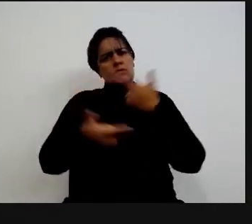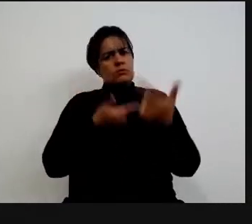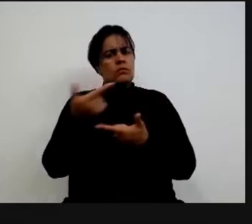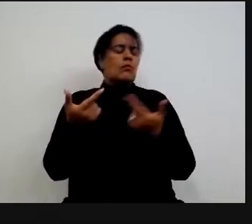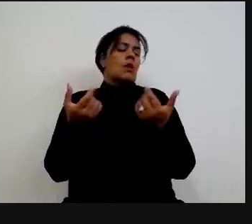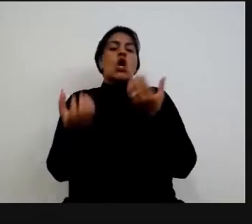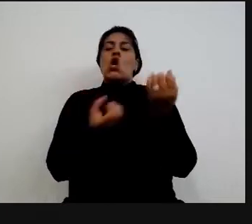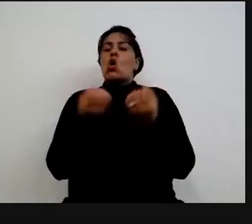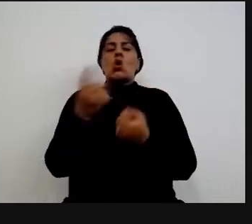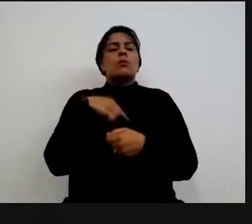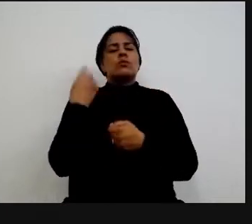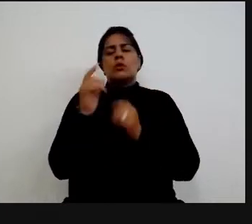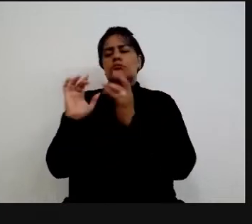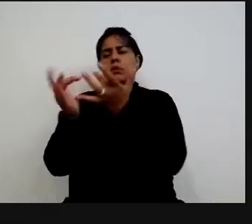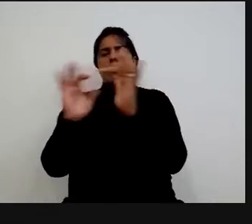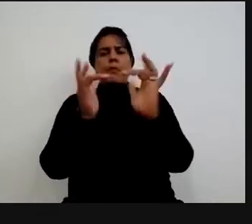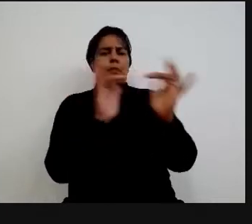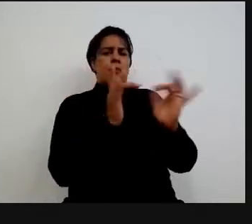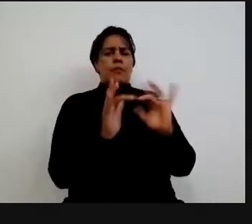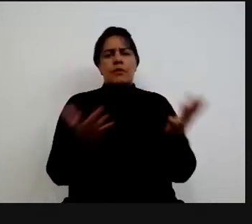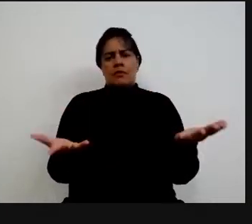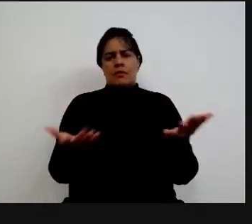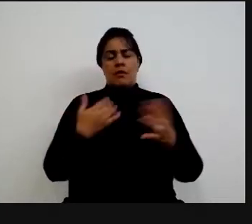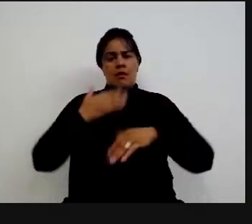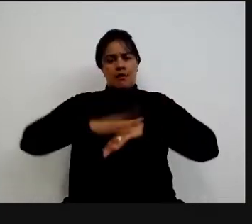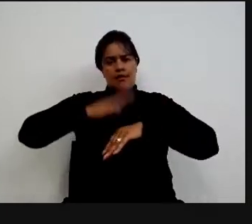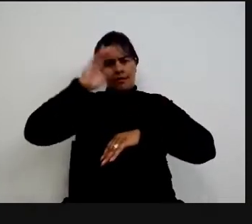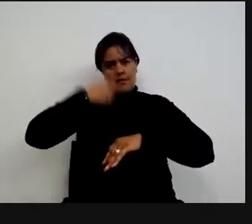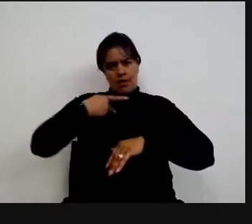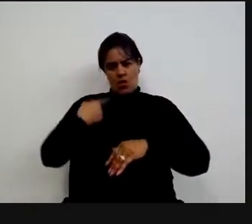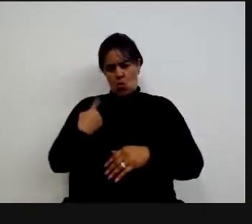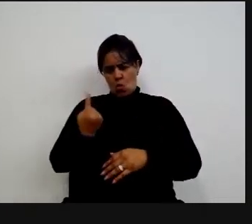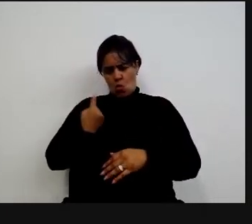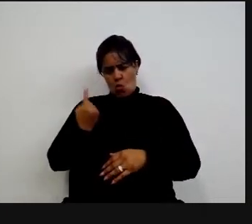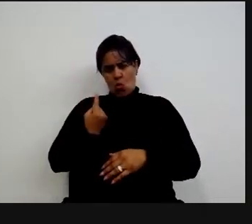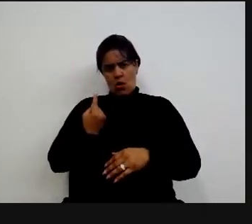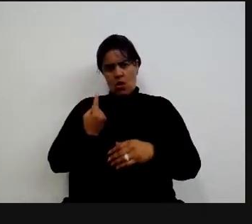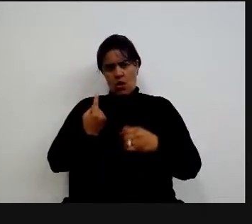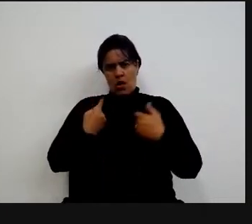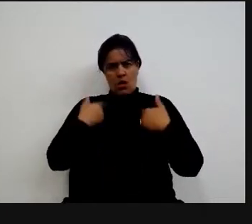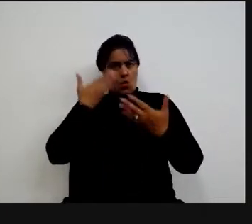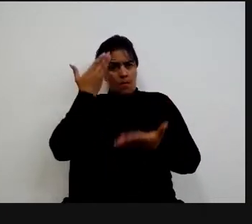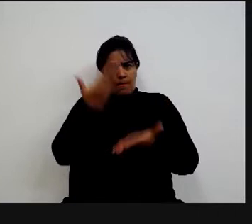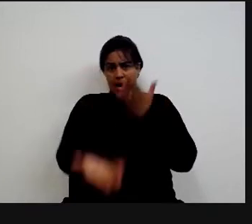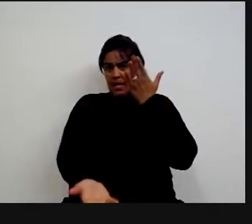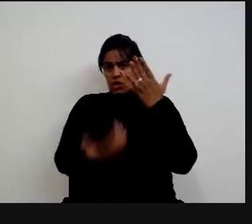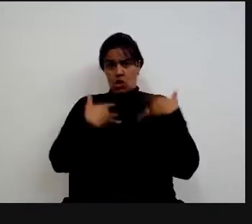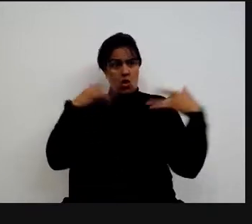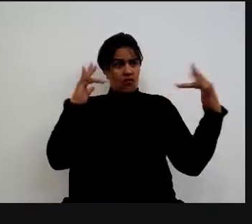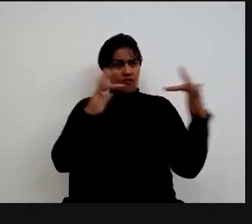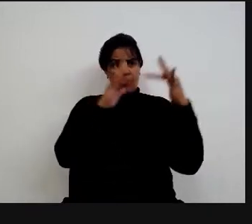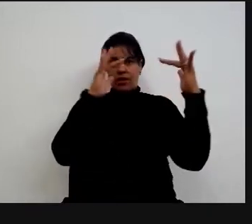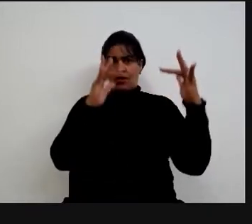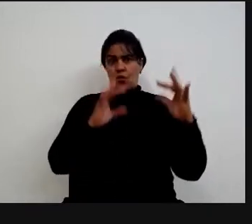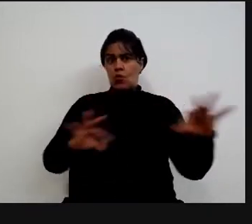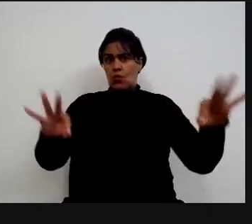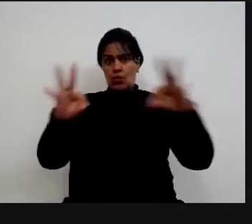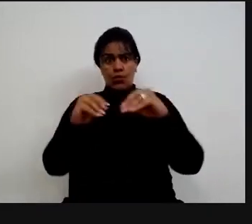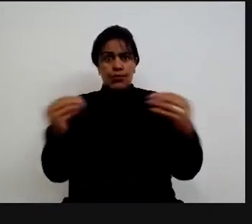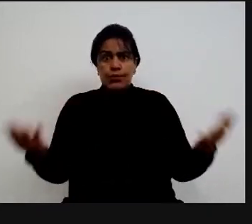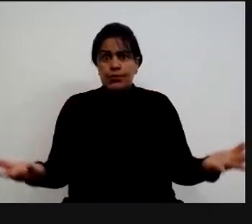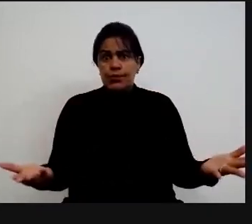a gente, né, se conecta. Eu, por exemplo, que morava sozinho, então eu perdi meu vínculo social com todo mundo. Né? Imagino o